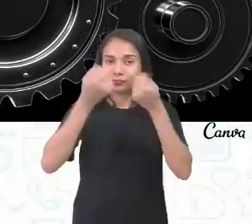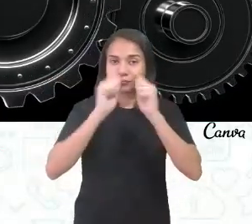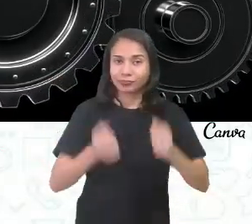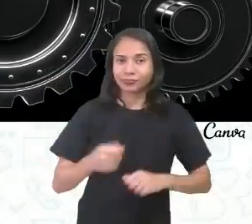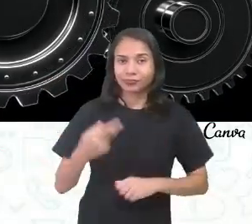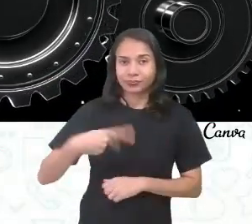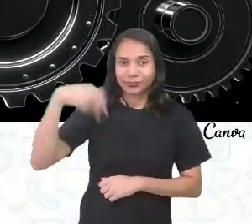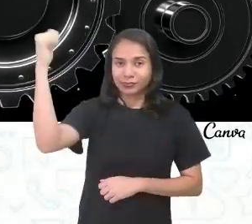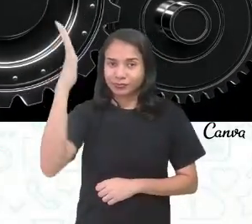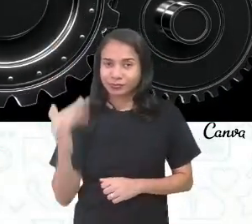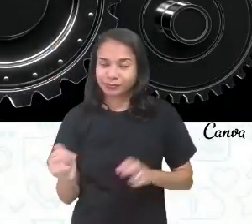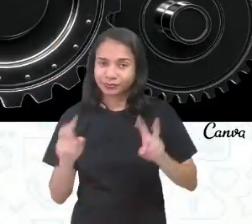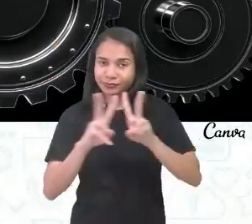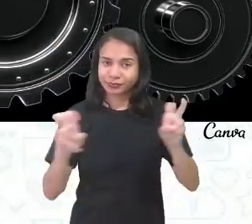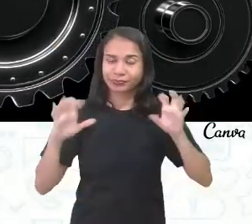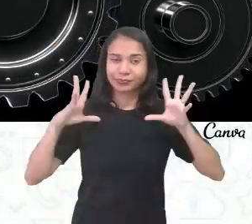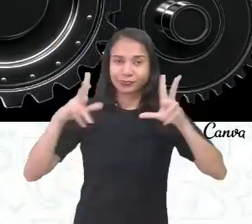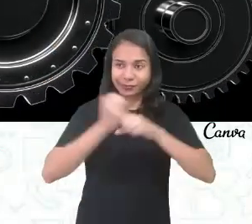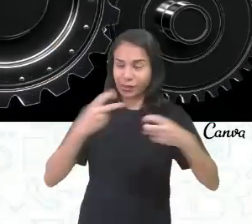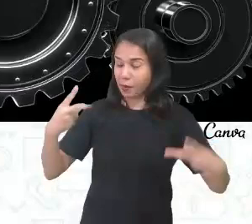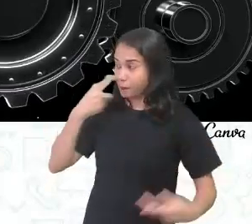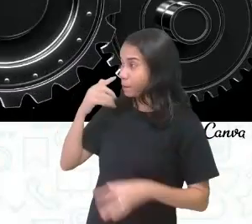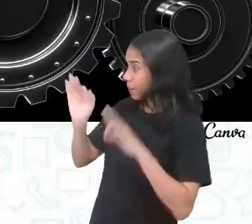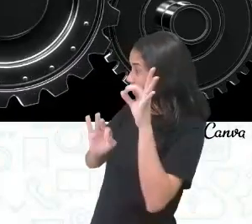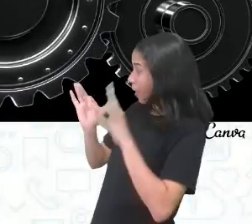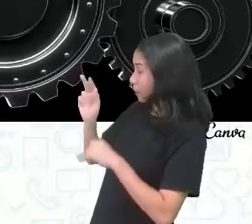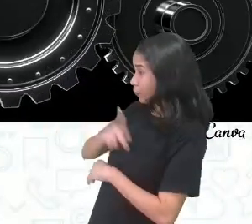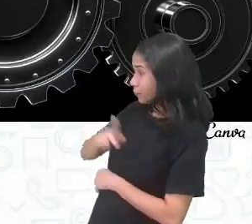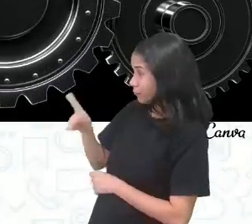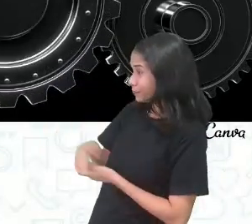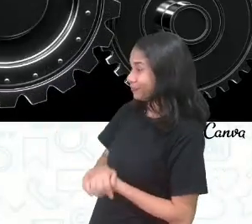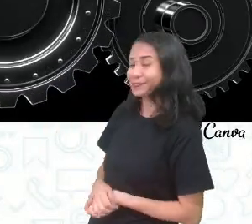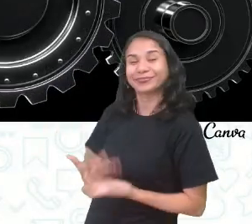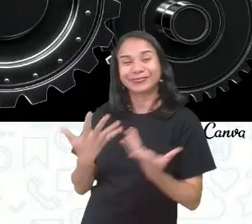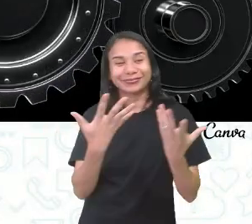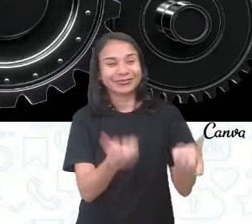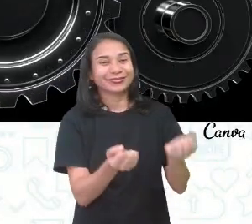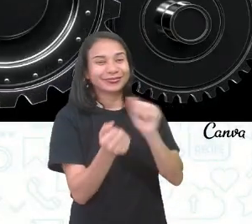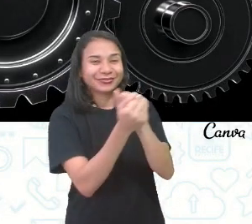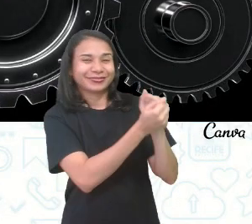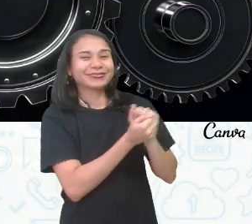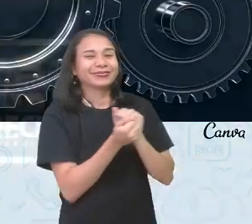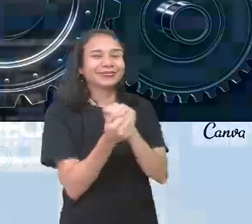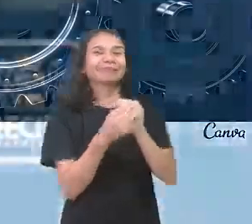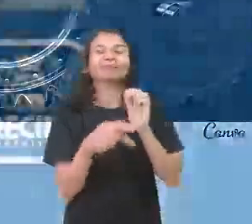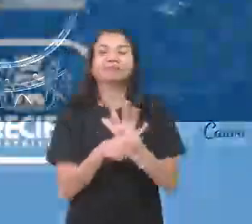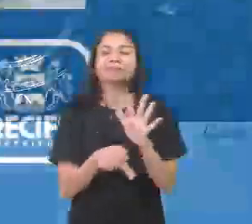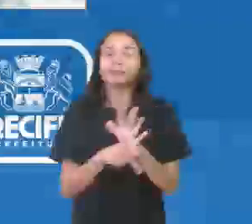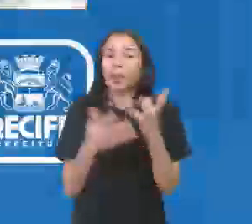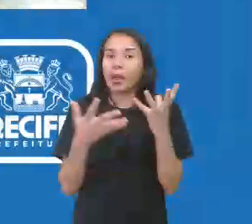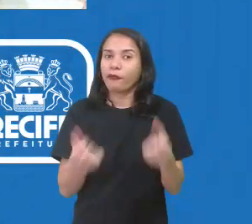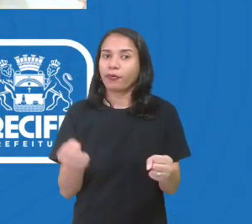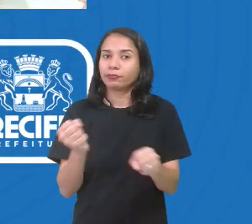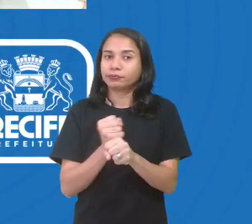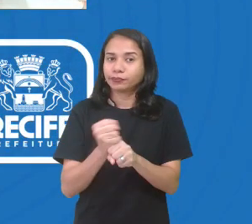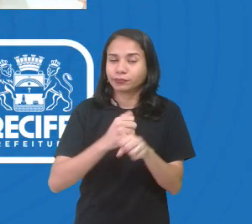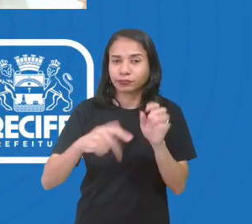Brasil, tá? Sobre a fauna. Está preparada para viajar no tempo, professora Abigail? Vamos embora. Vamos embora. Vamos embora para os